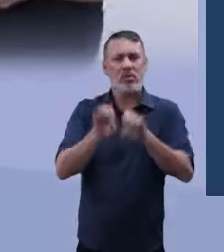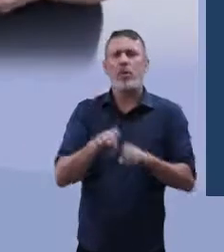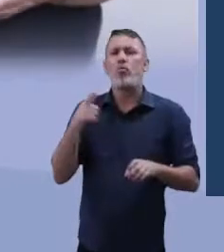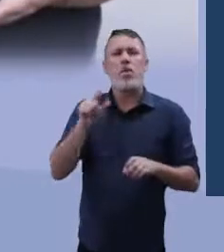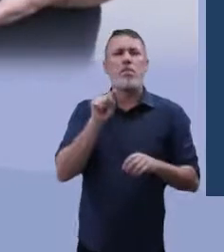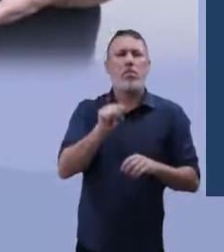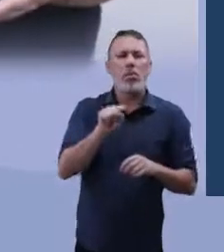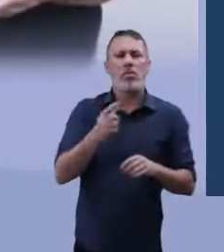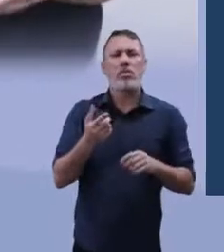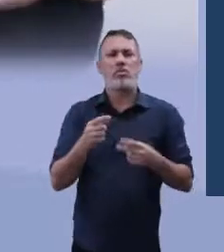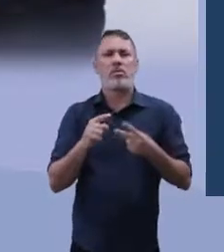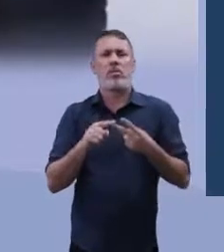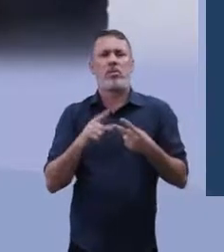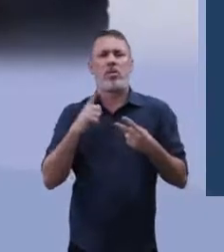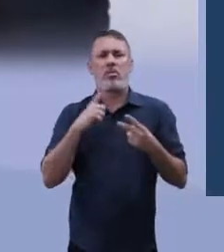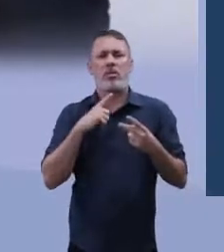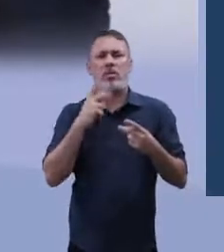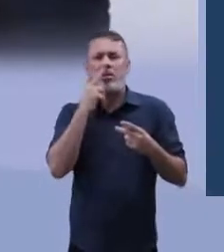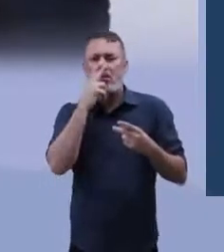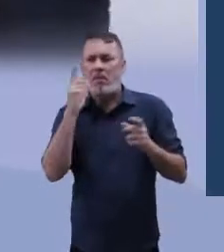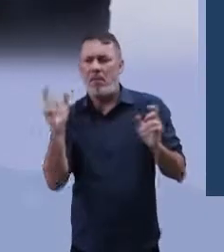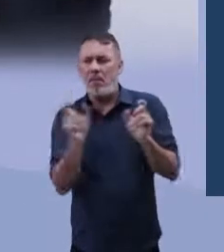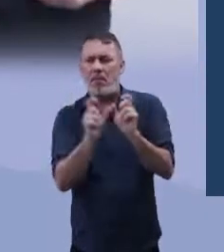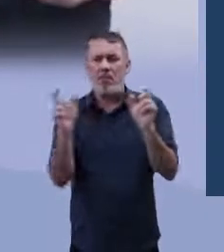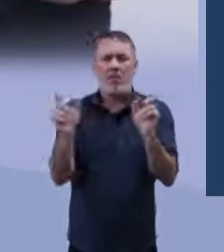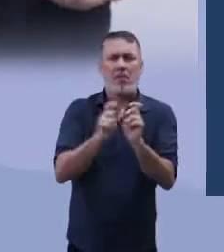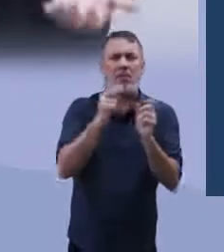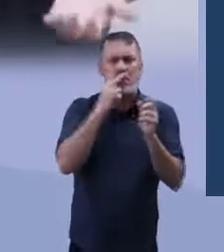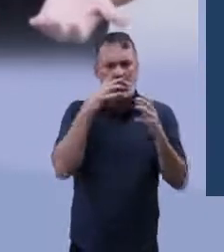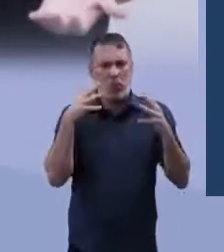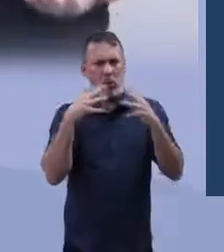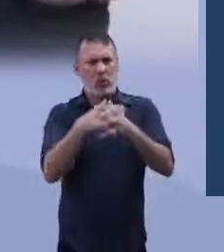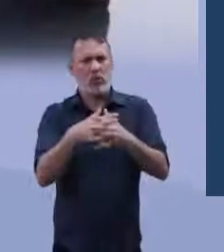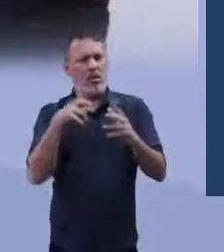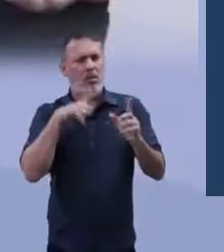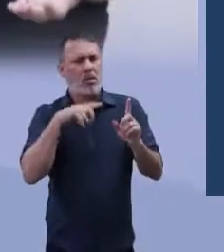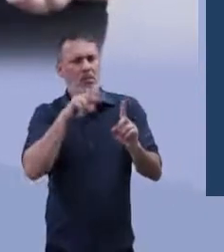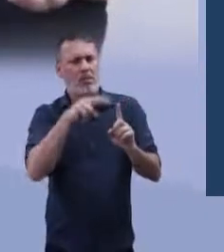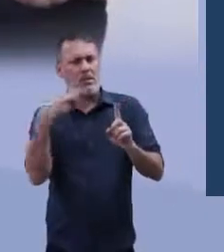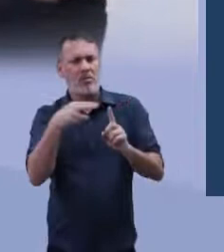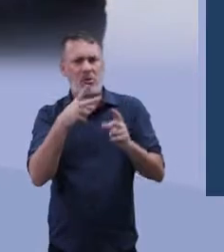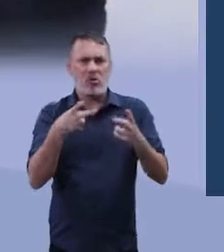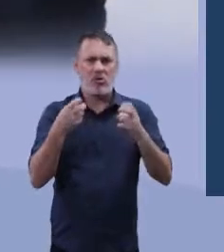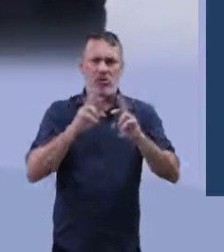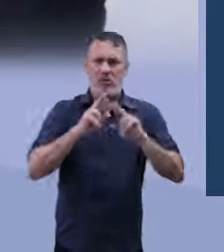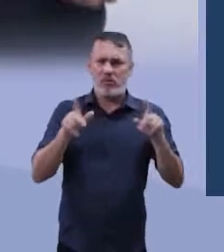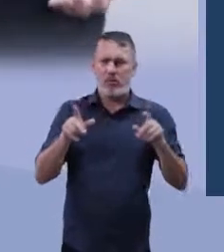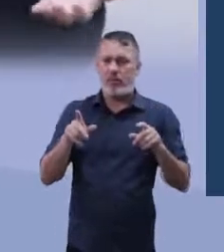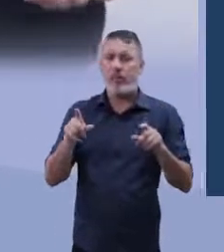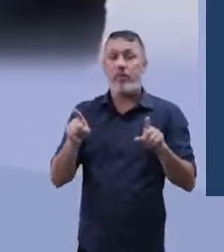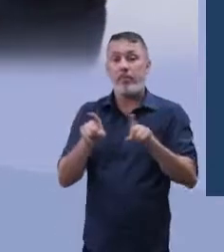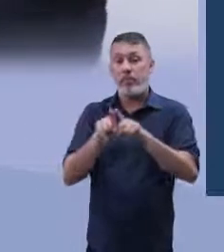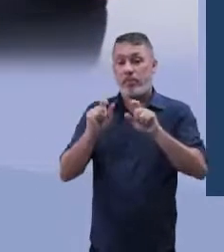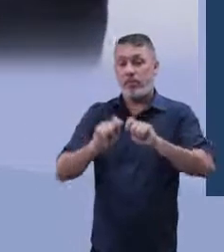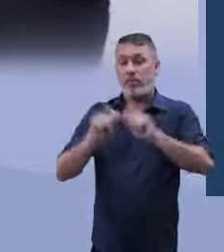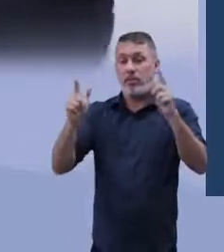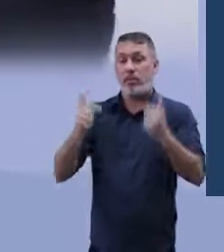não há pontuação, os fragmentos apresentam múltiplas perspectivas num quadro